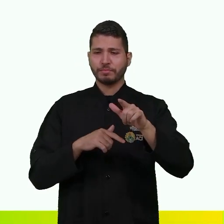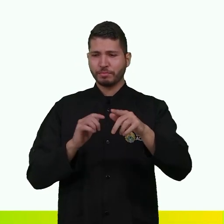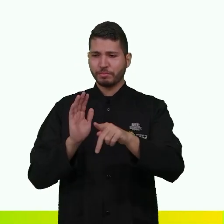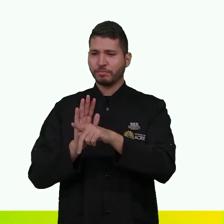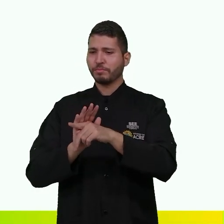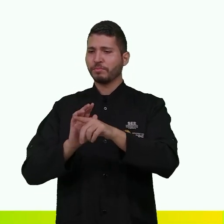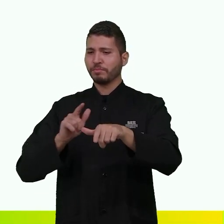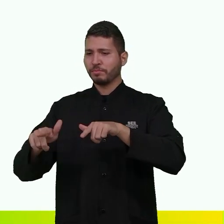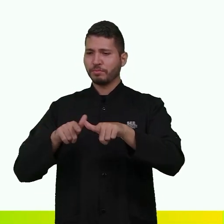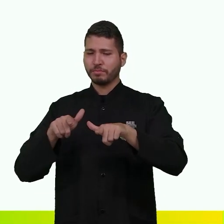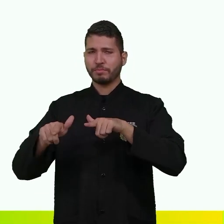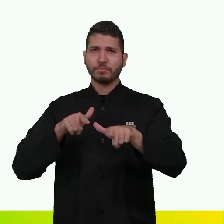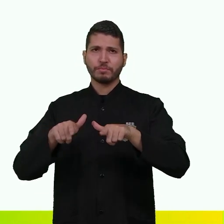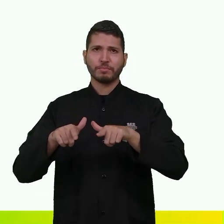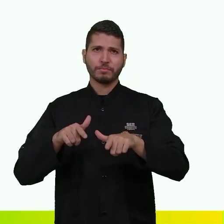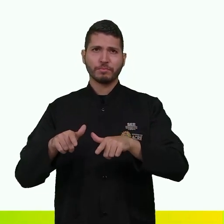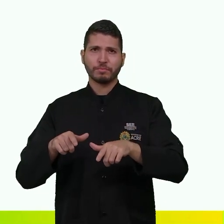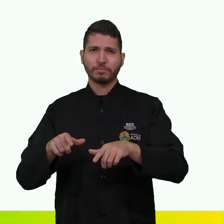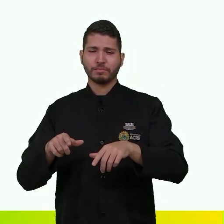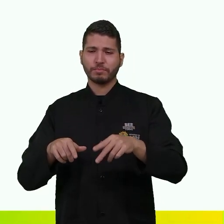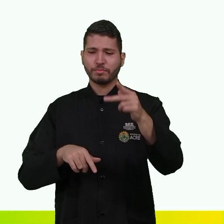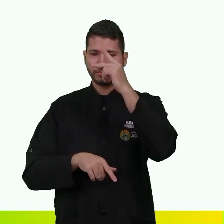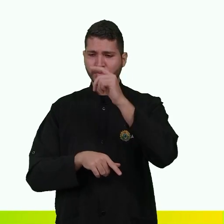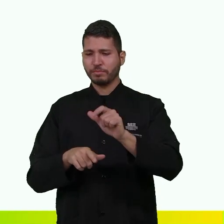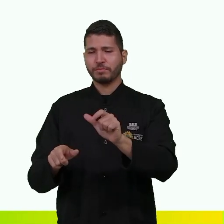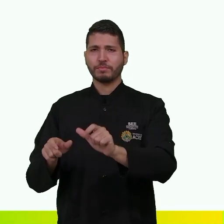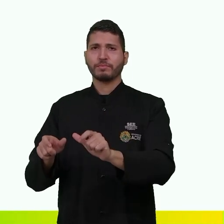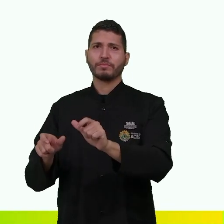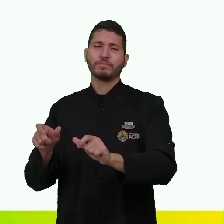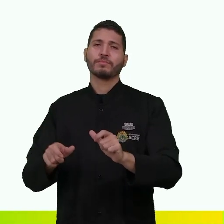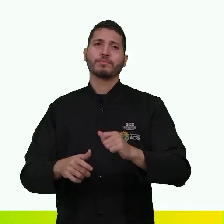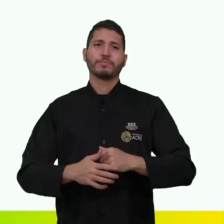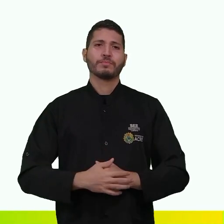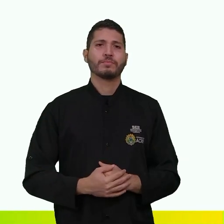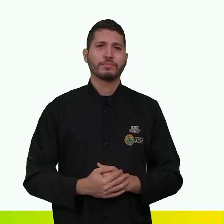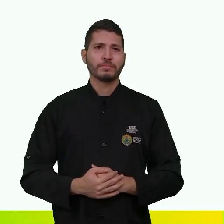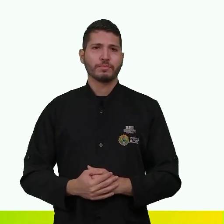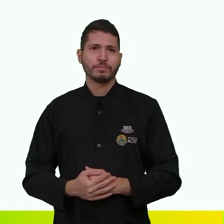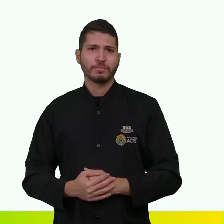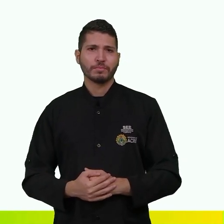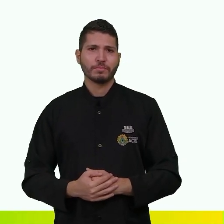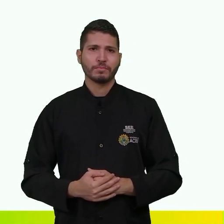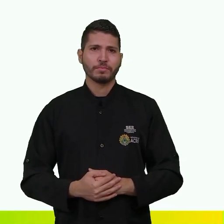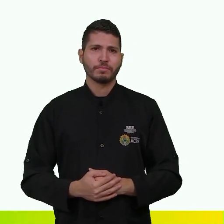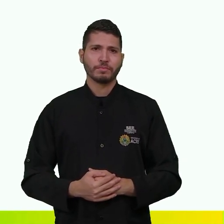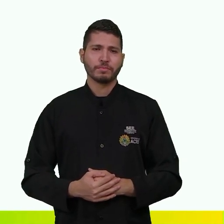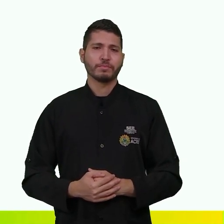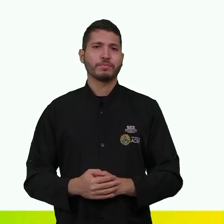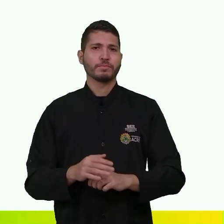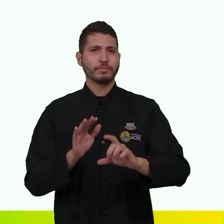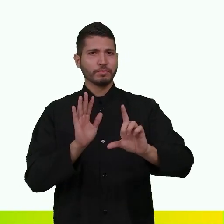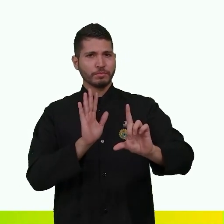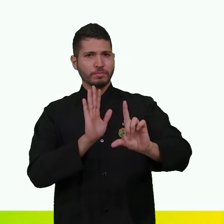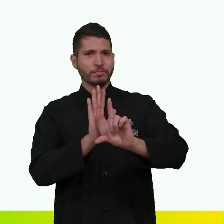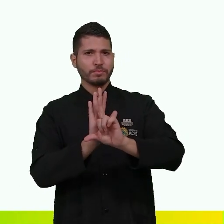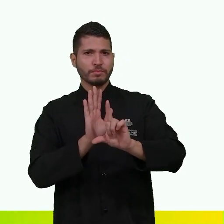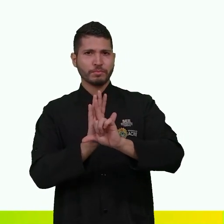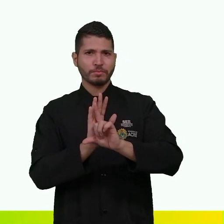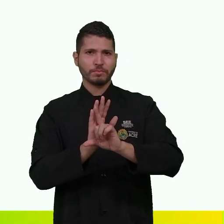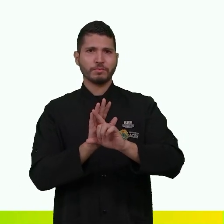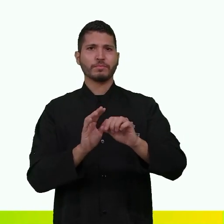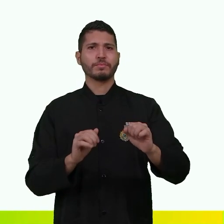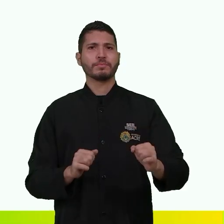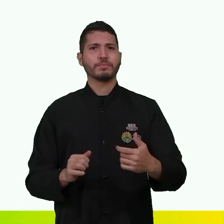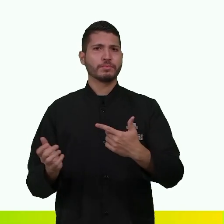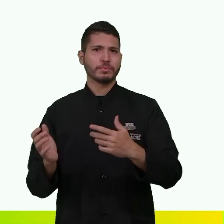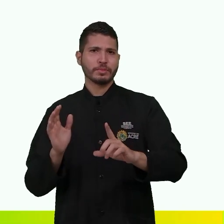trabalhadores. Como podemos agir no campo da prevenção e do combate? Através da legislação, leis trabalhistas